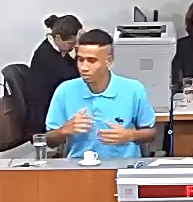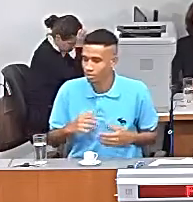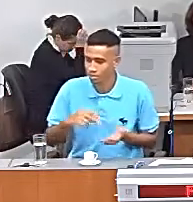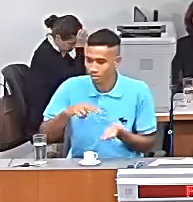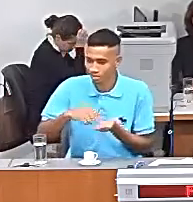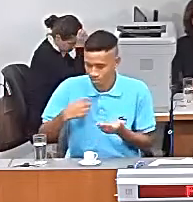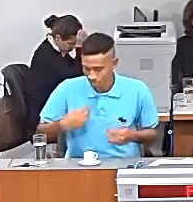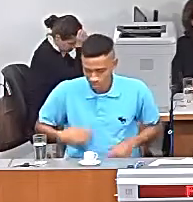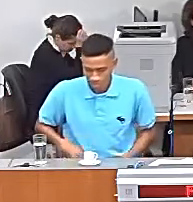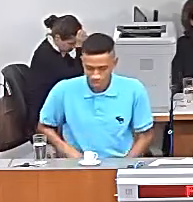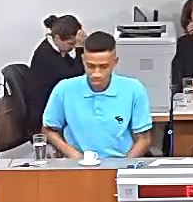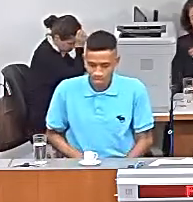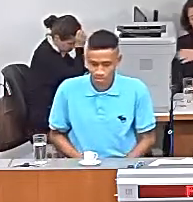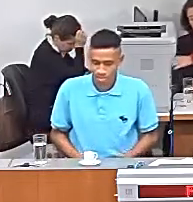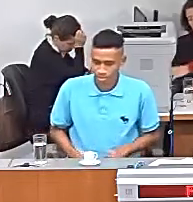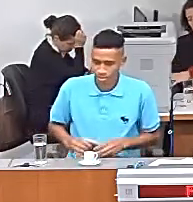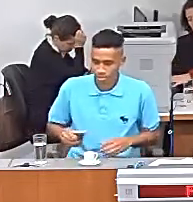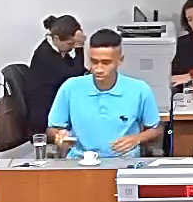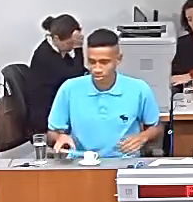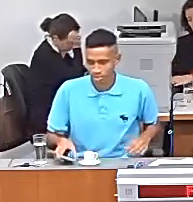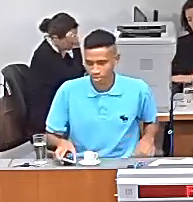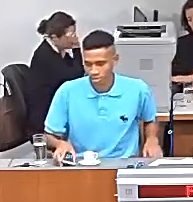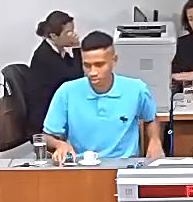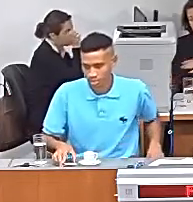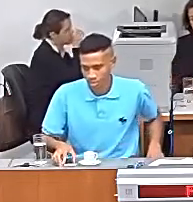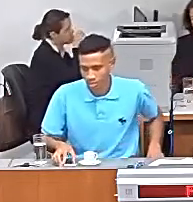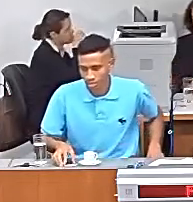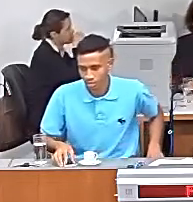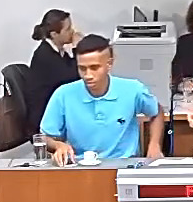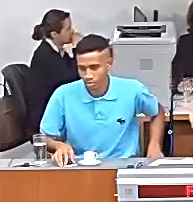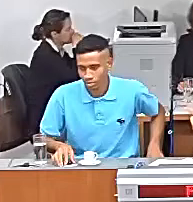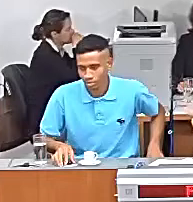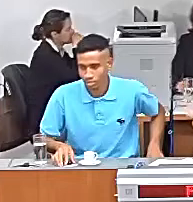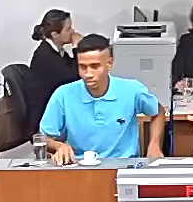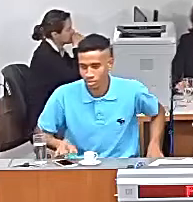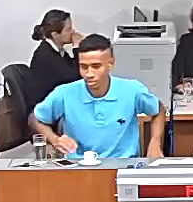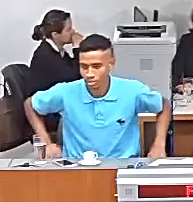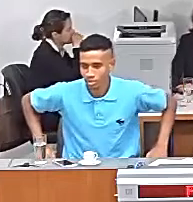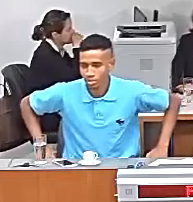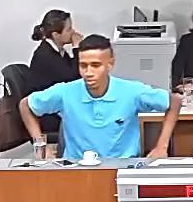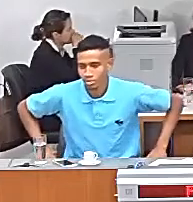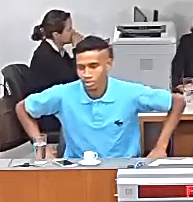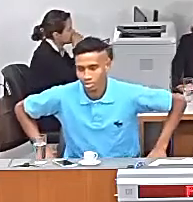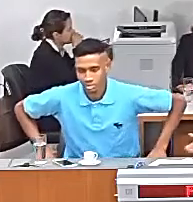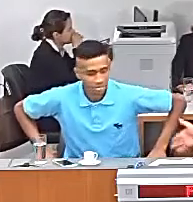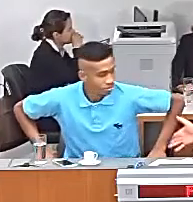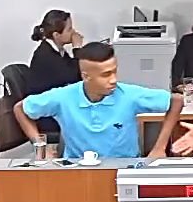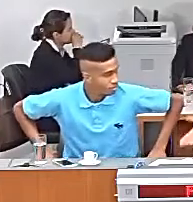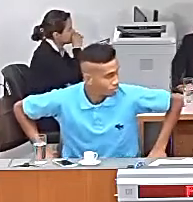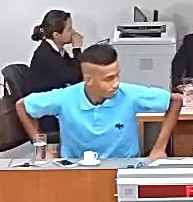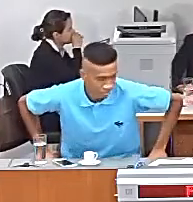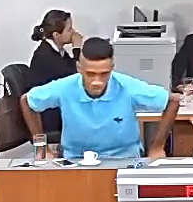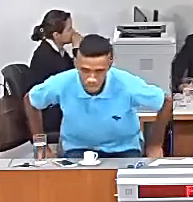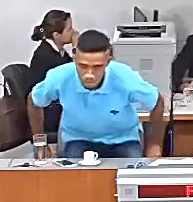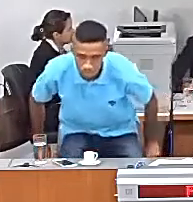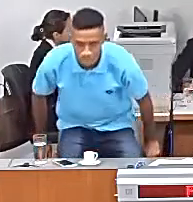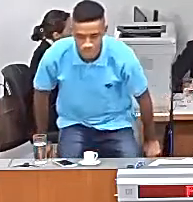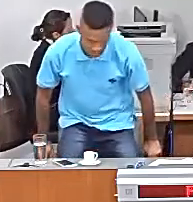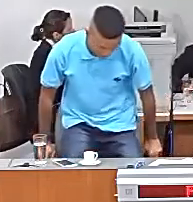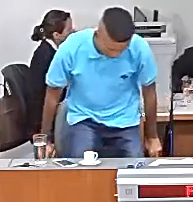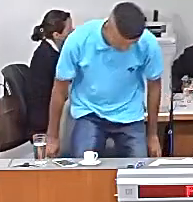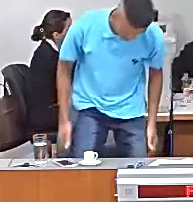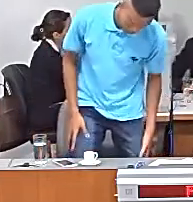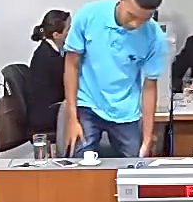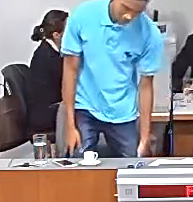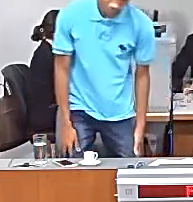frente, ter um norte com aquilo que ela presenciou aqui hoje. Samuel, deseja? Ok. Pode